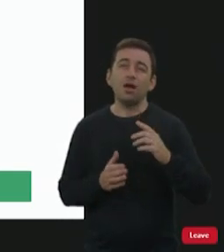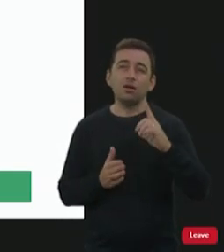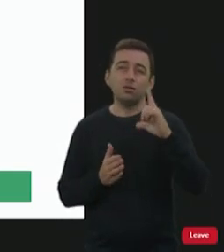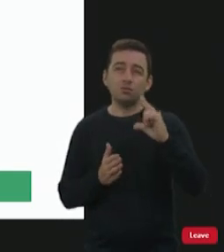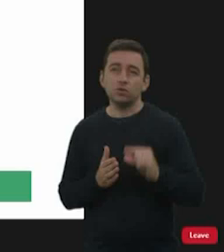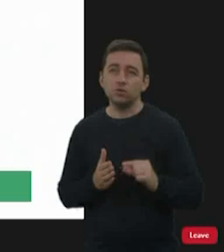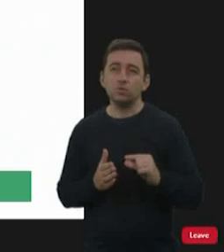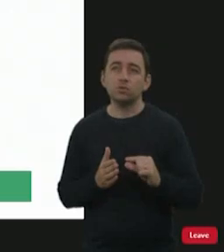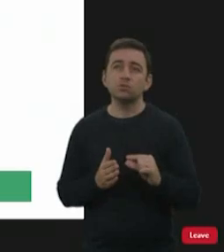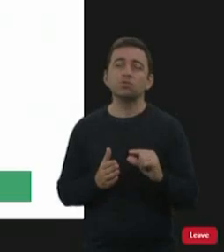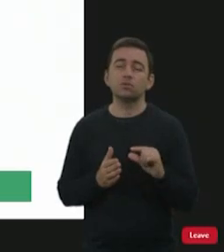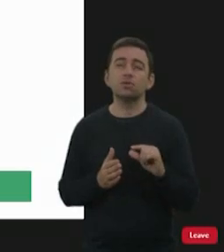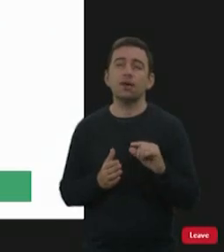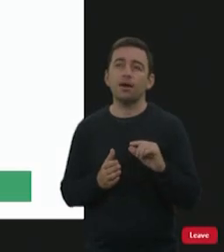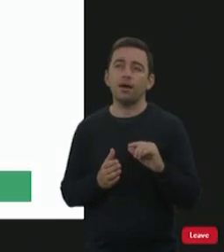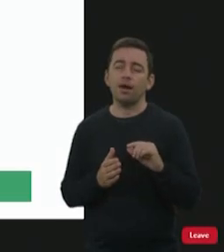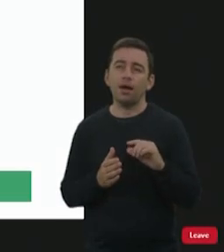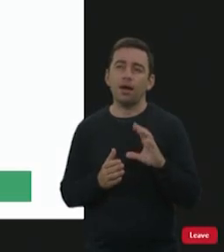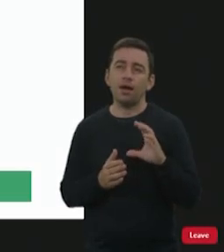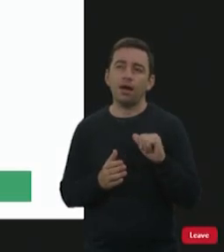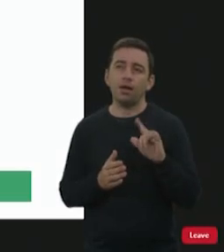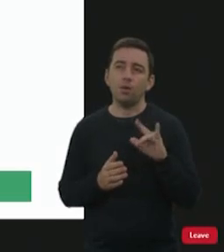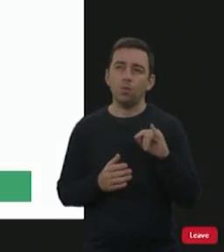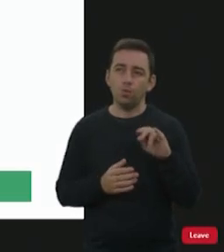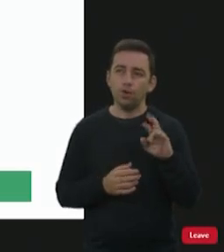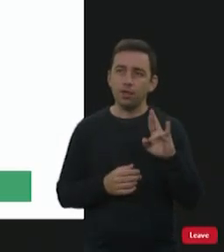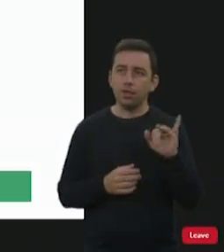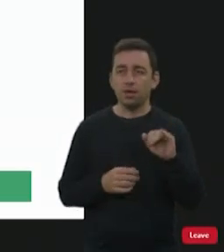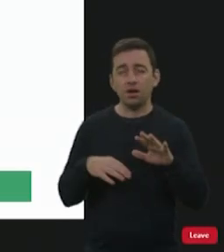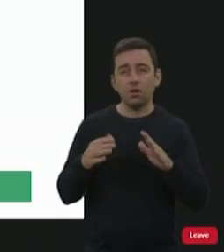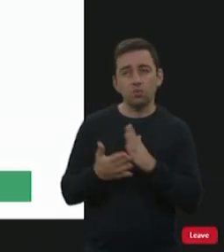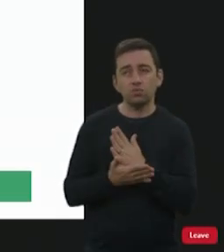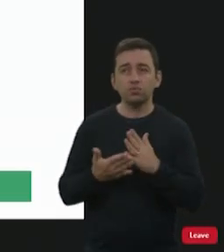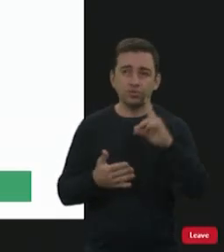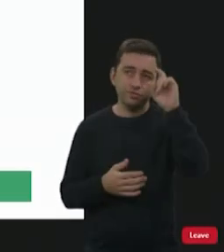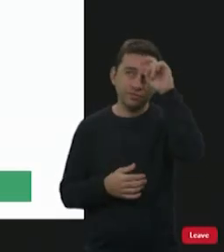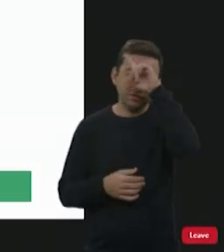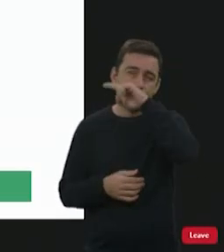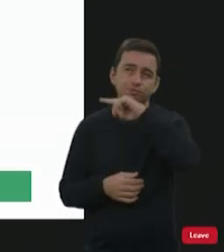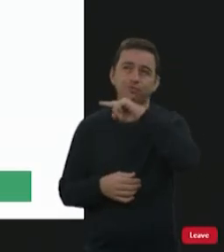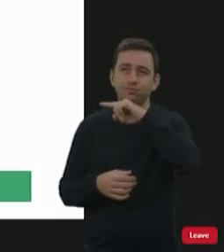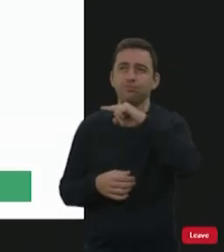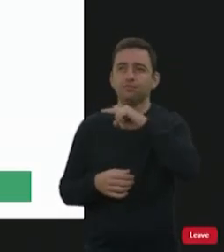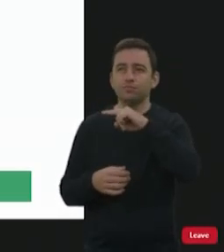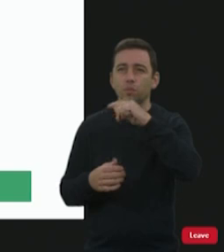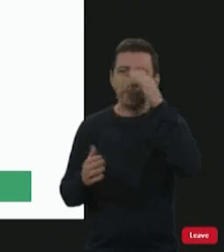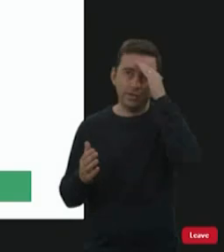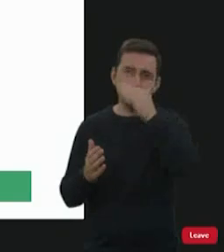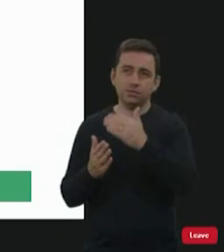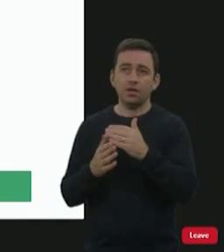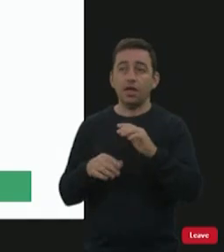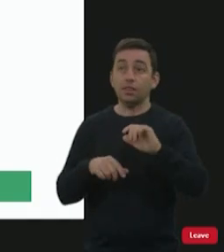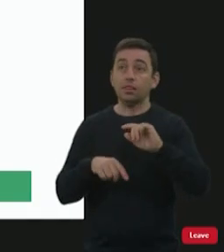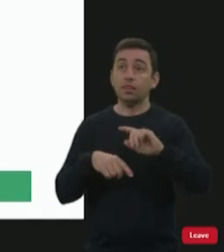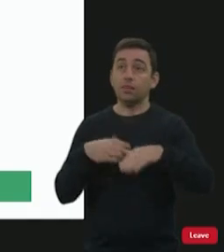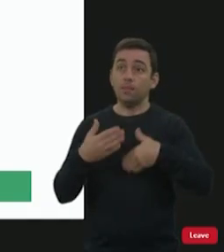para um paciente que tem dificuldade de executar isso, e após as mudanças na